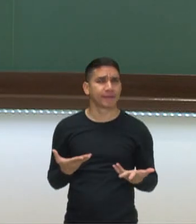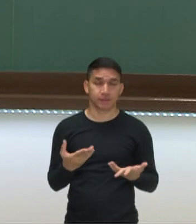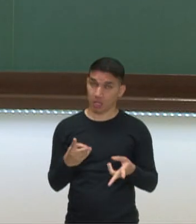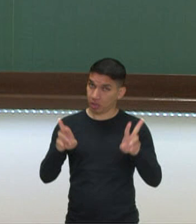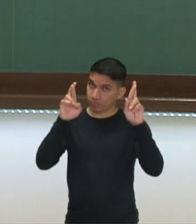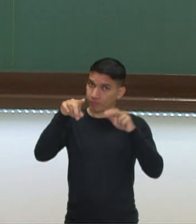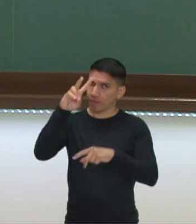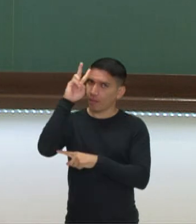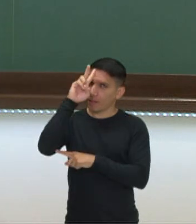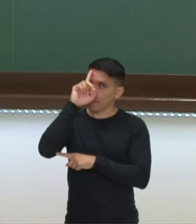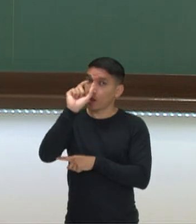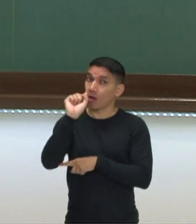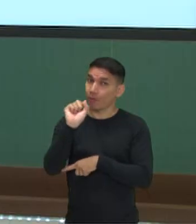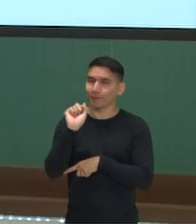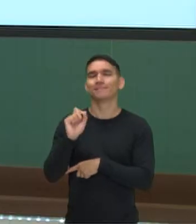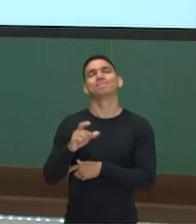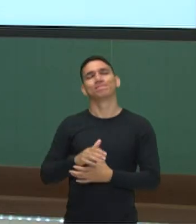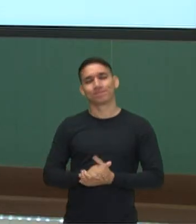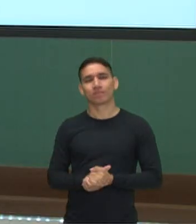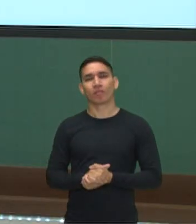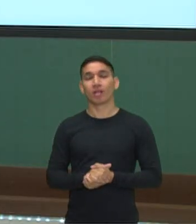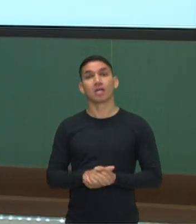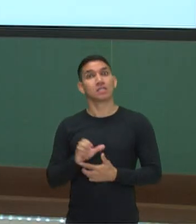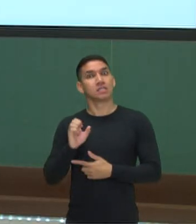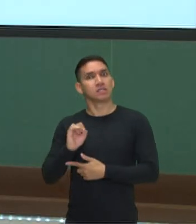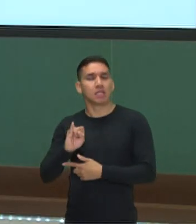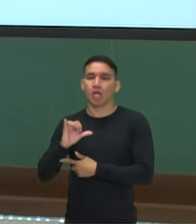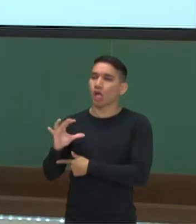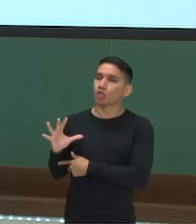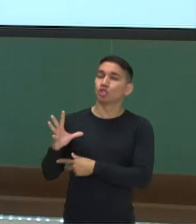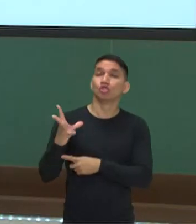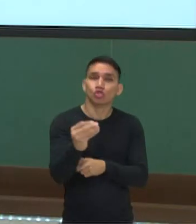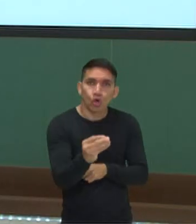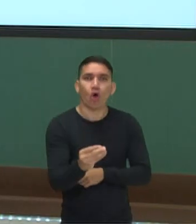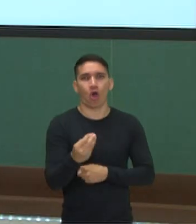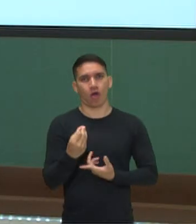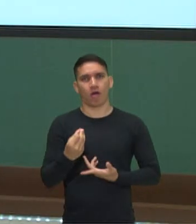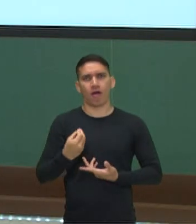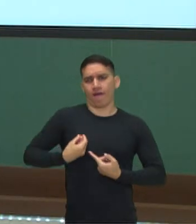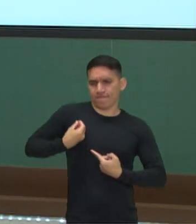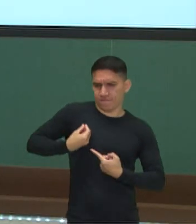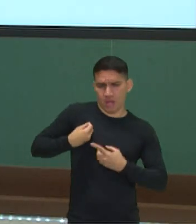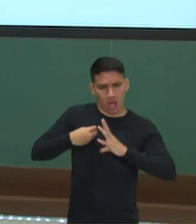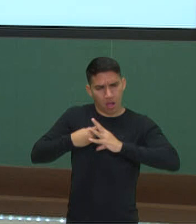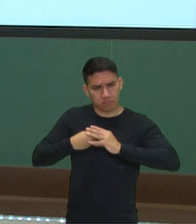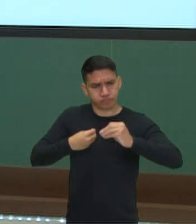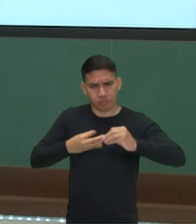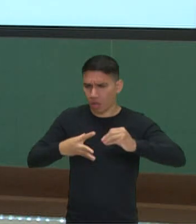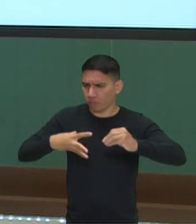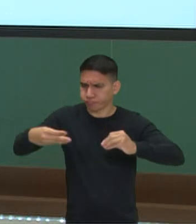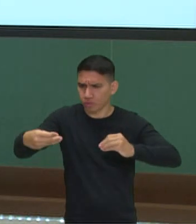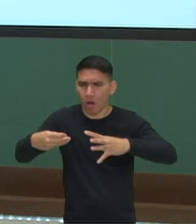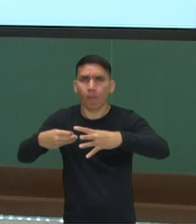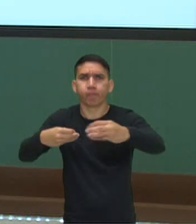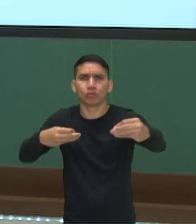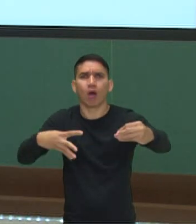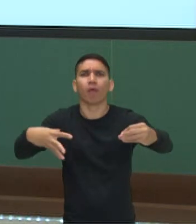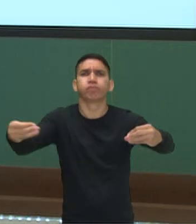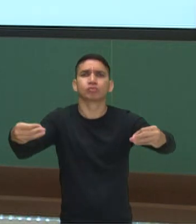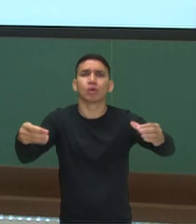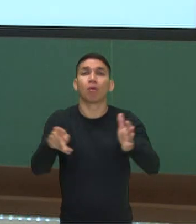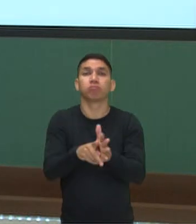que você tenha lembrado que se todos os organismos que são gerados através de